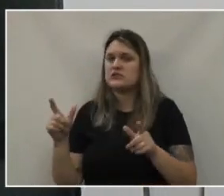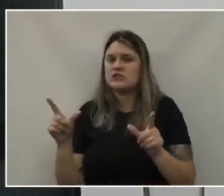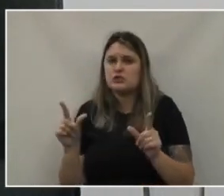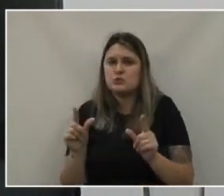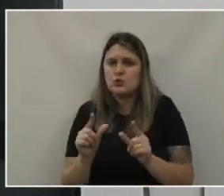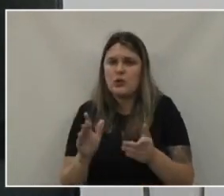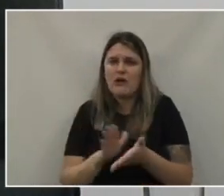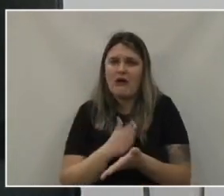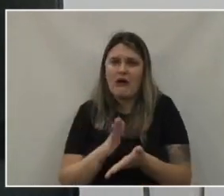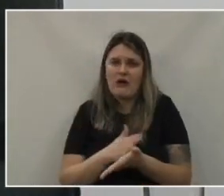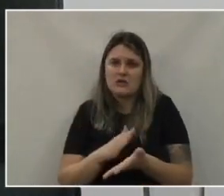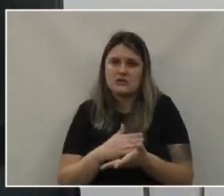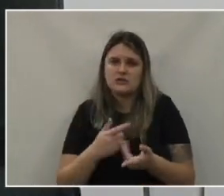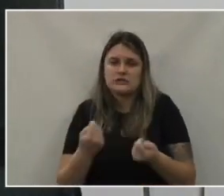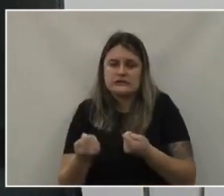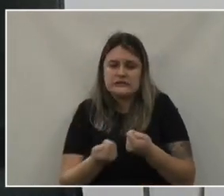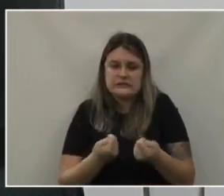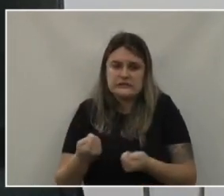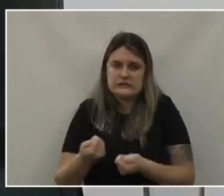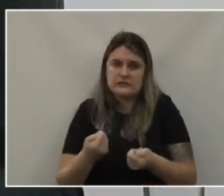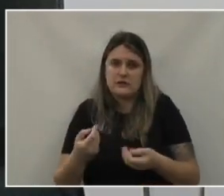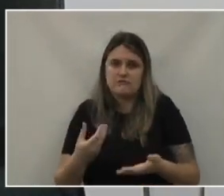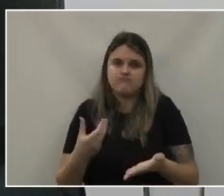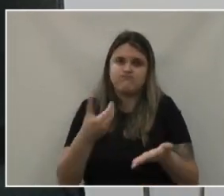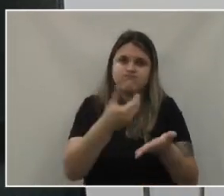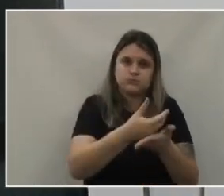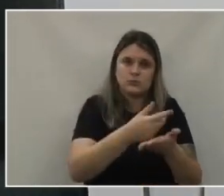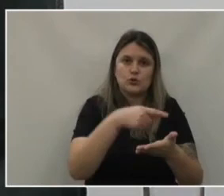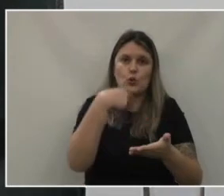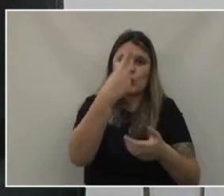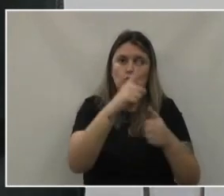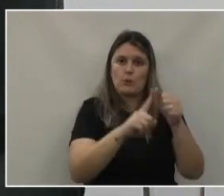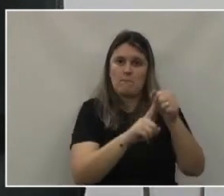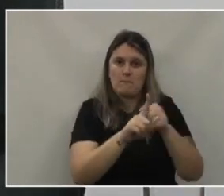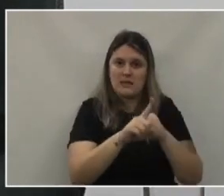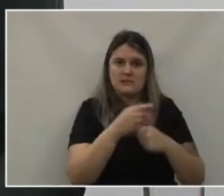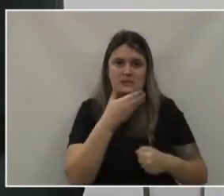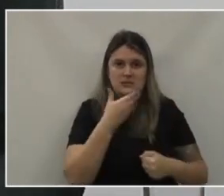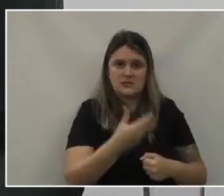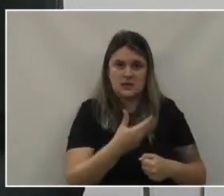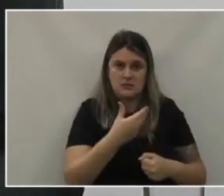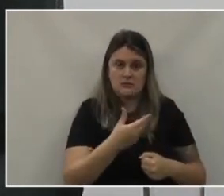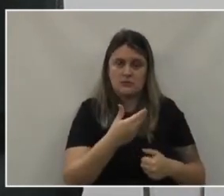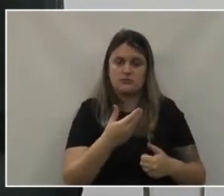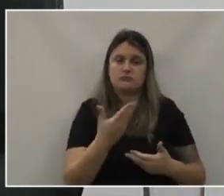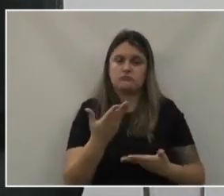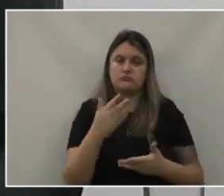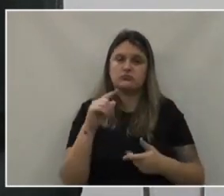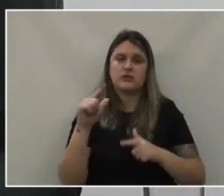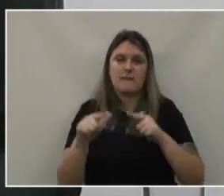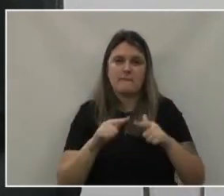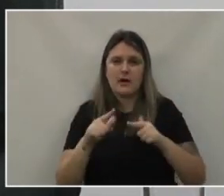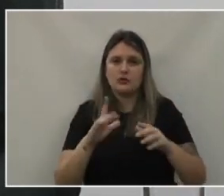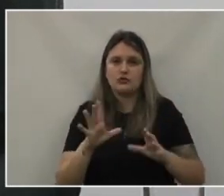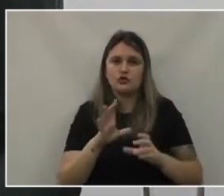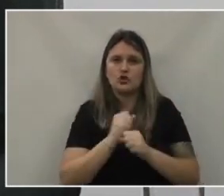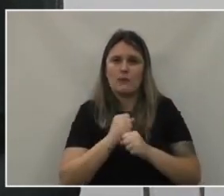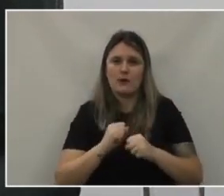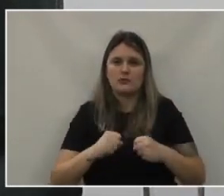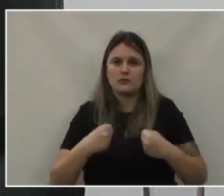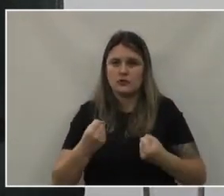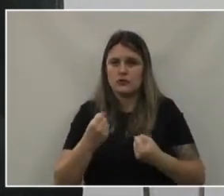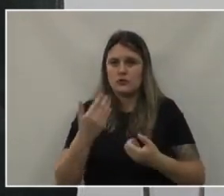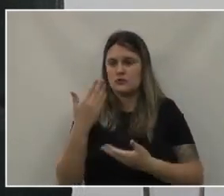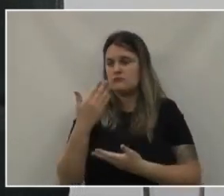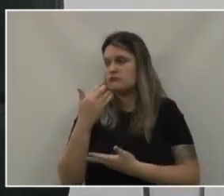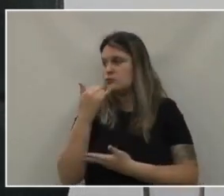aqui na Câmara, os recursos a serem devolvidos no mês que vem, né? E graças ao trabalho de todos.